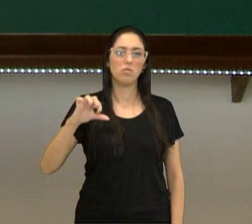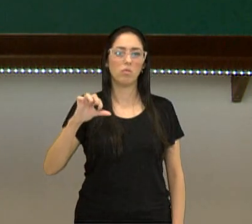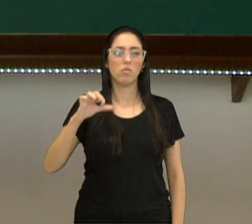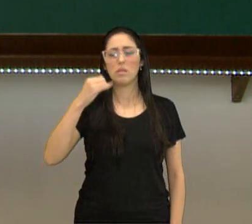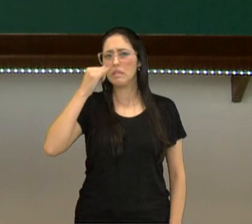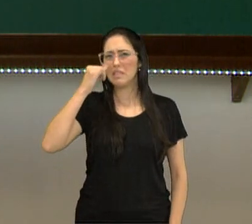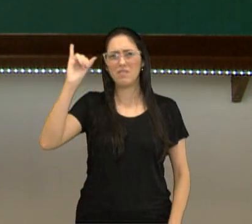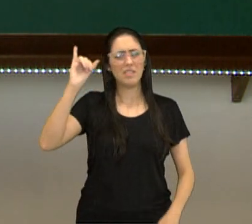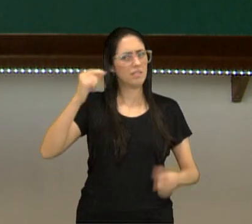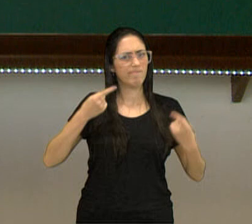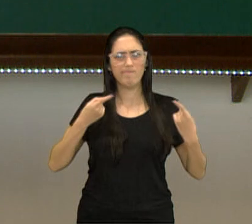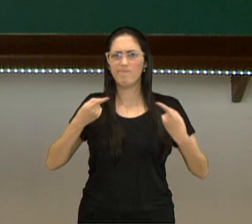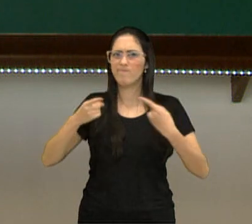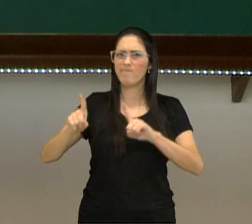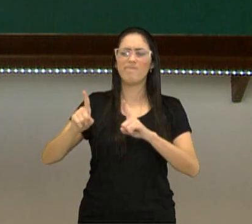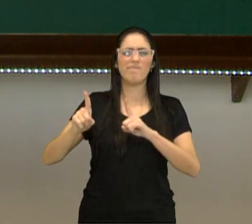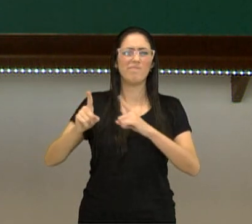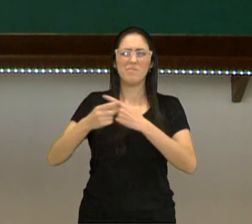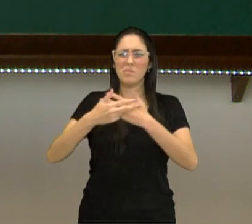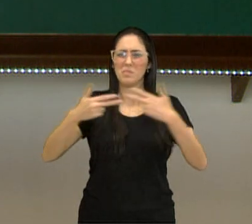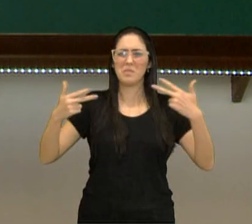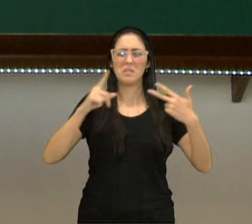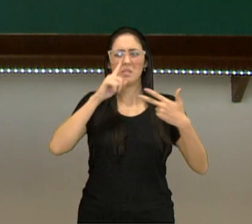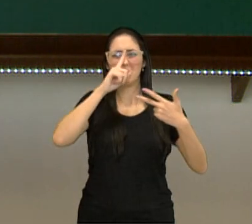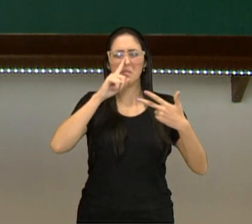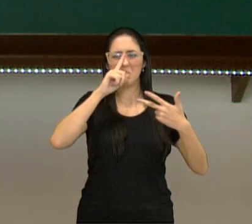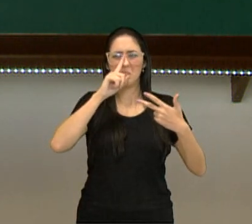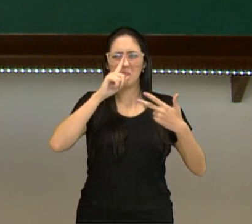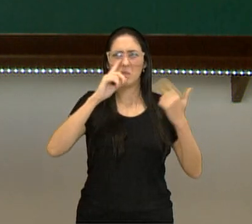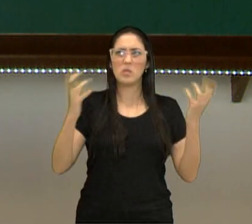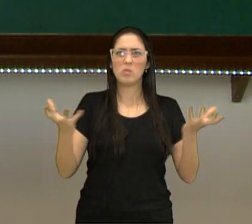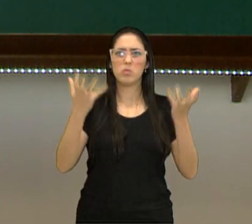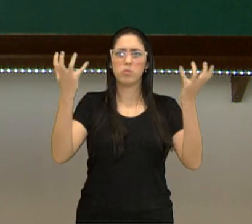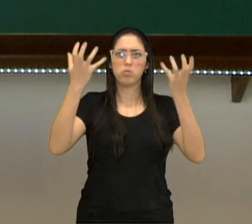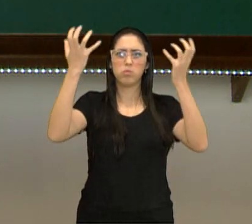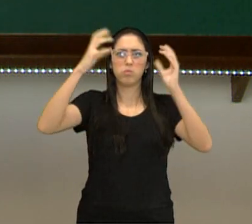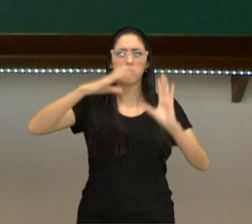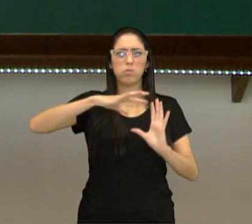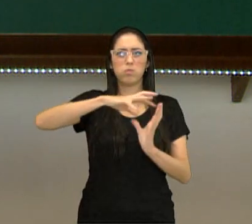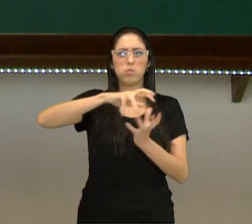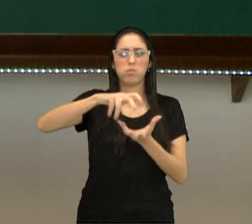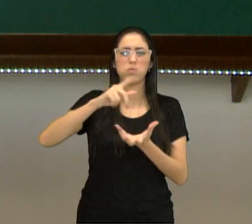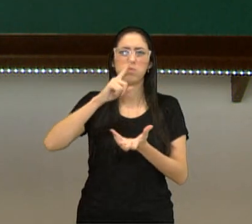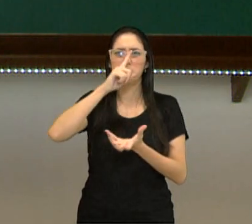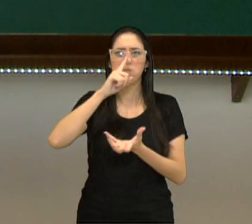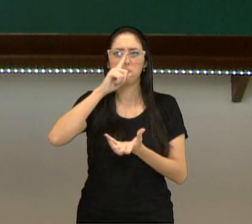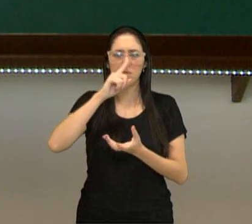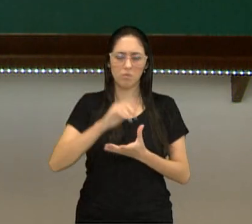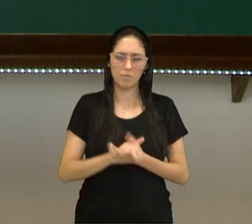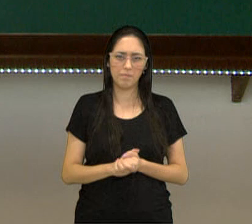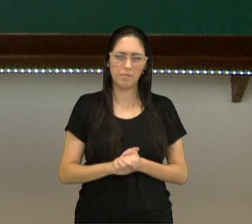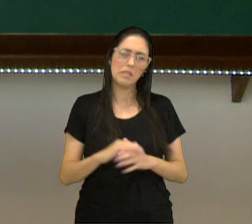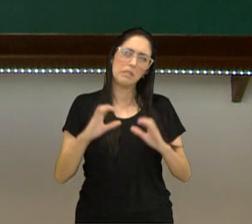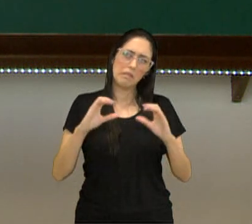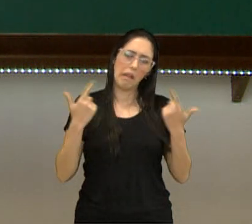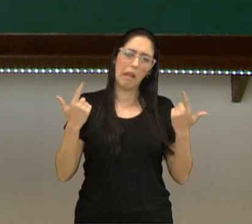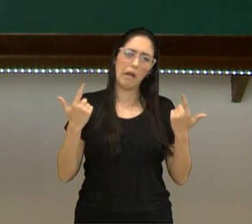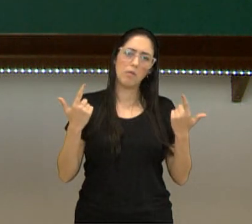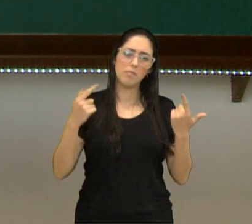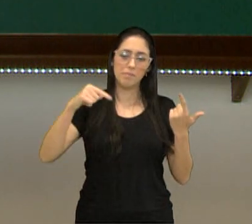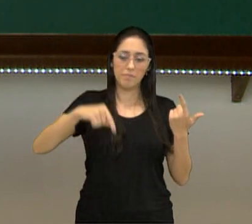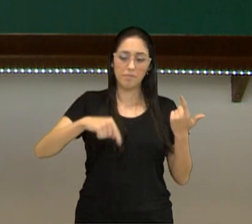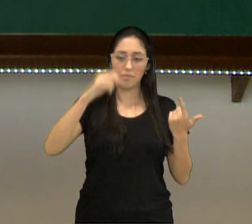combater essas práticas que estavam causando danos à camada de ozônio. É claro que o Brasil fez